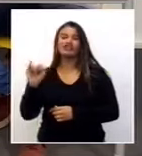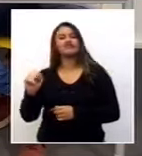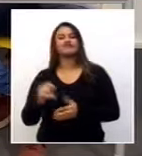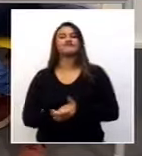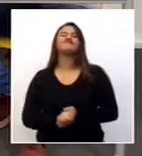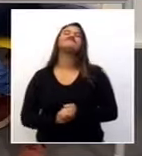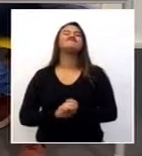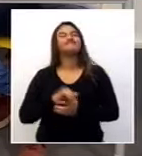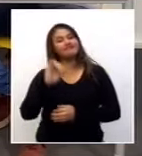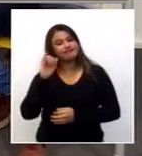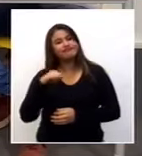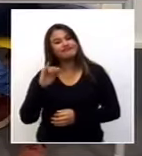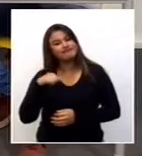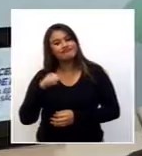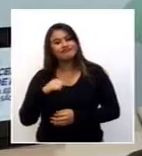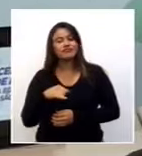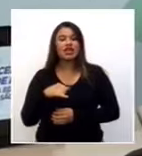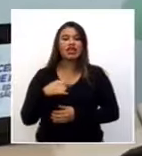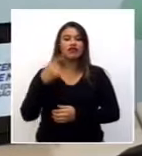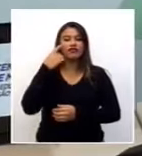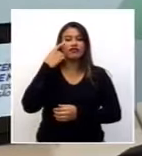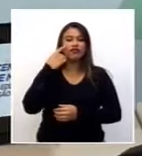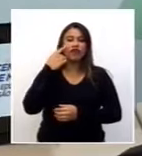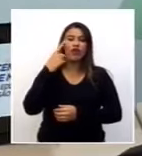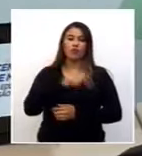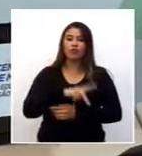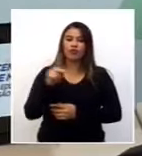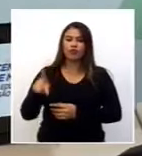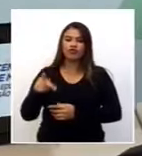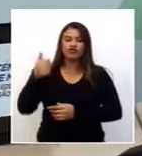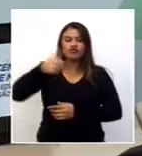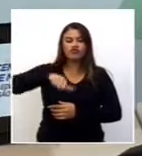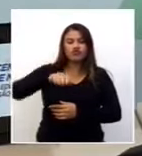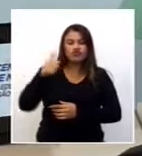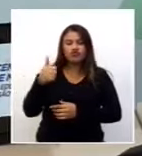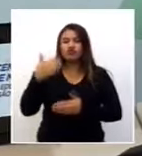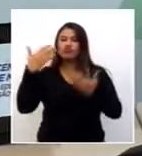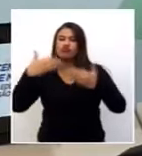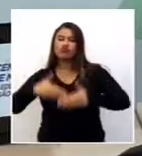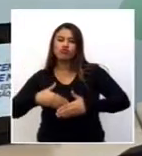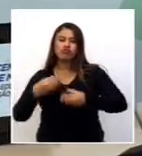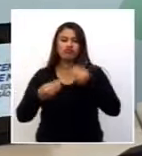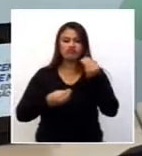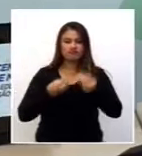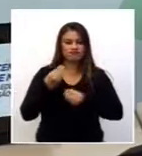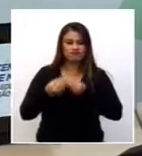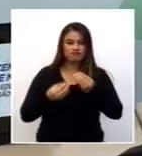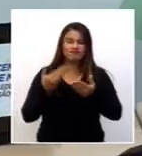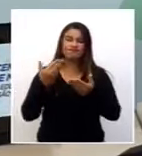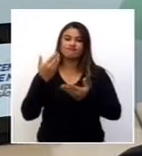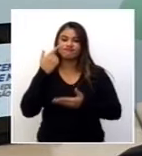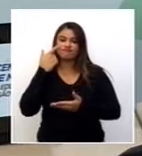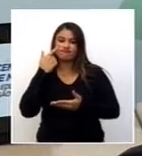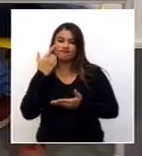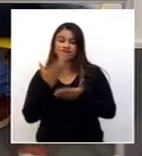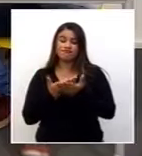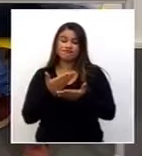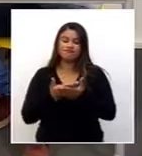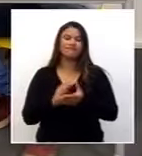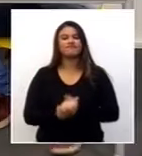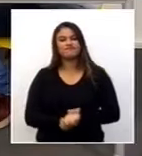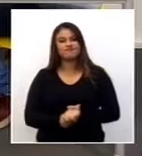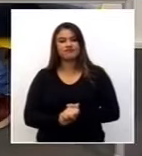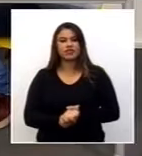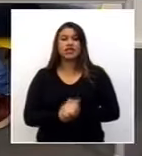né, nesse trabalho remoto de como avaliar as atividades feitas aí pelos estudantes, né? Bom, e